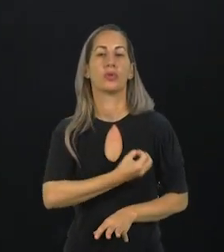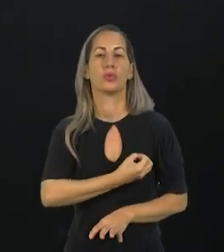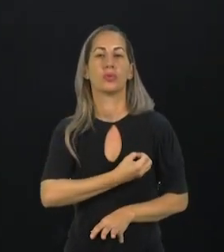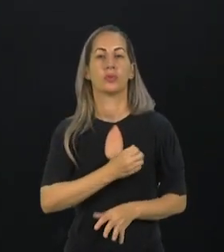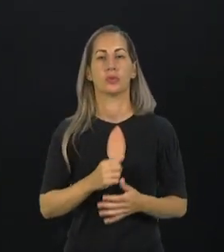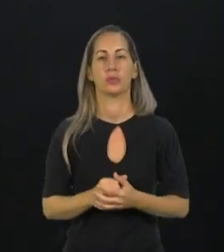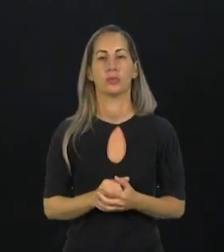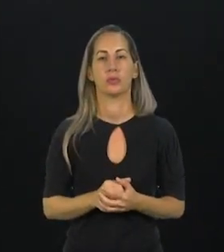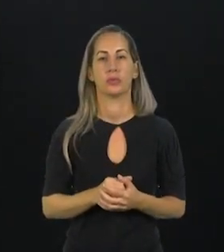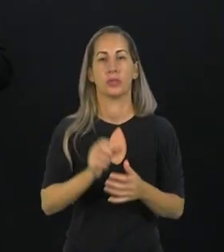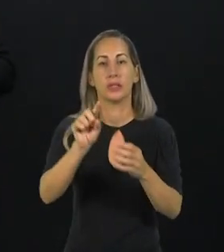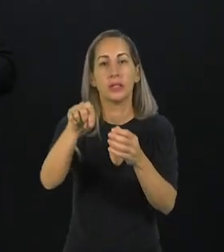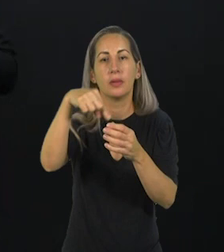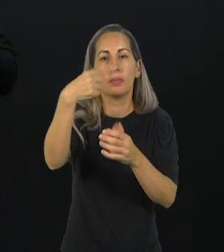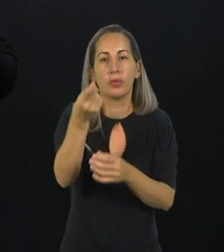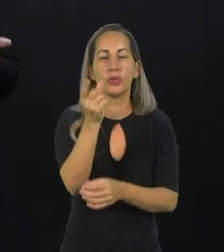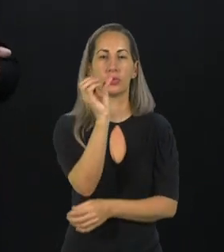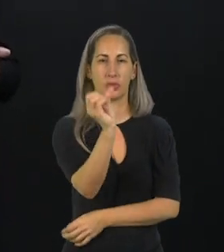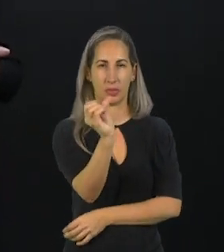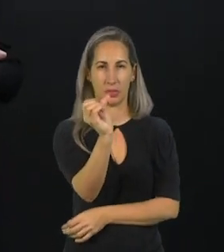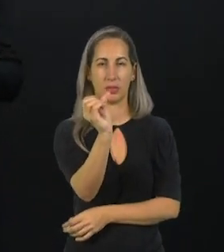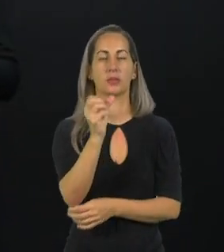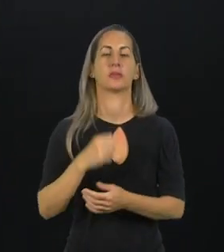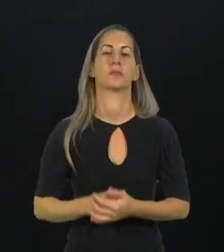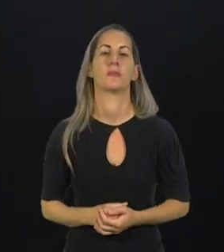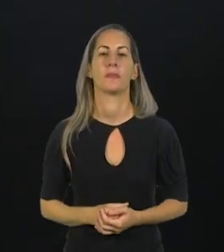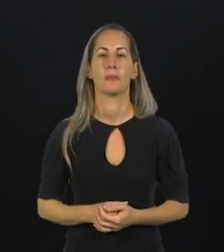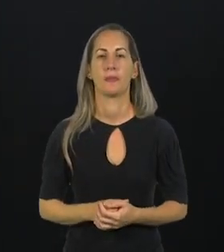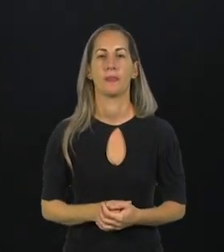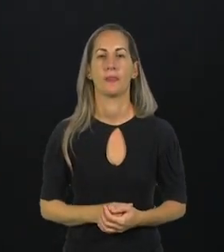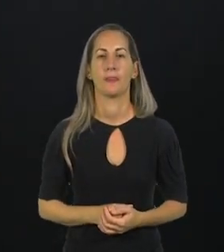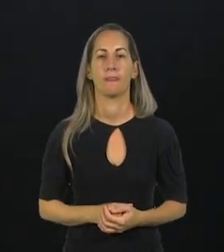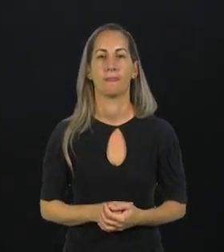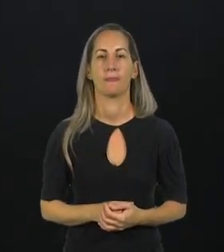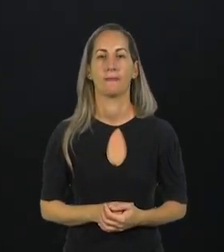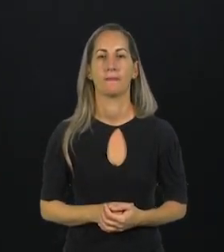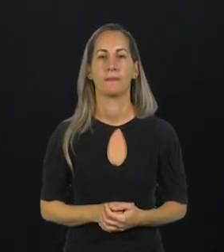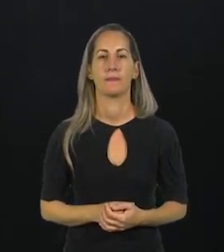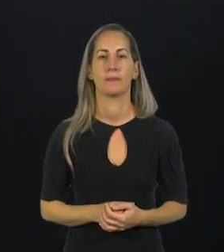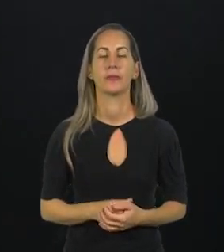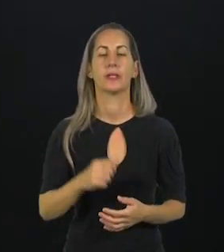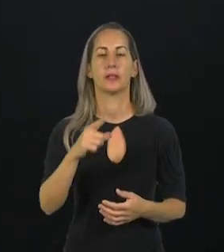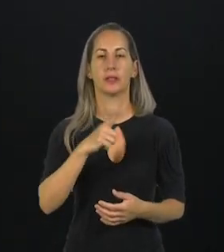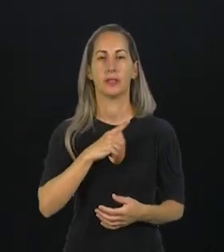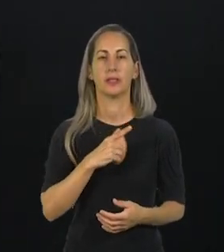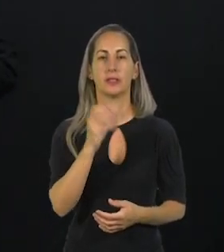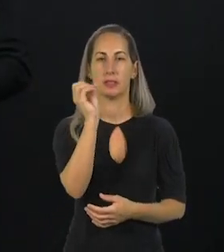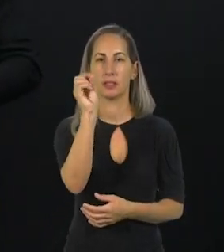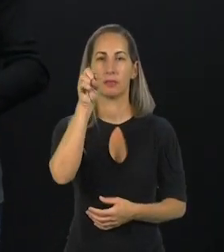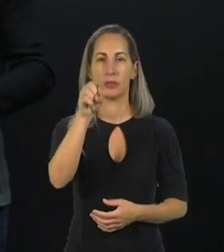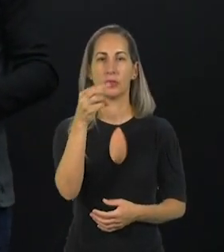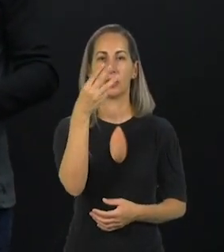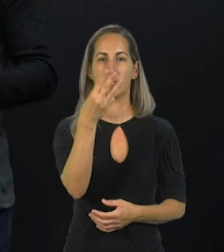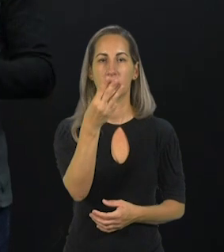a partir do número 6, do algarismo 6. Então vou ter aqui, ó,